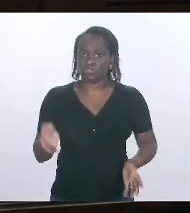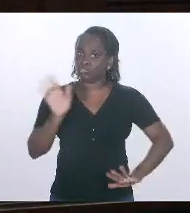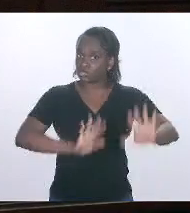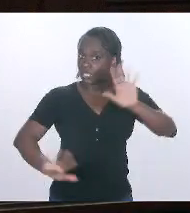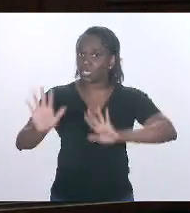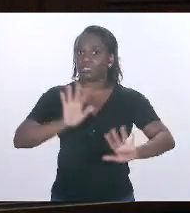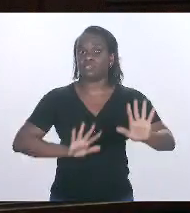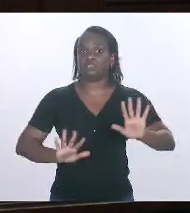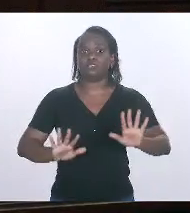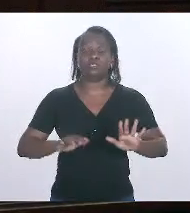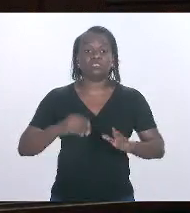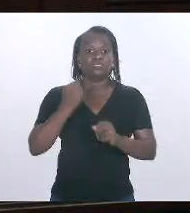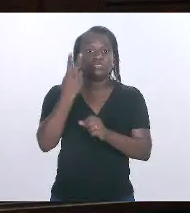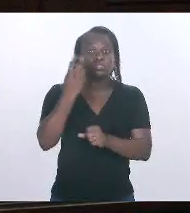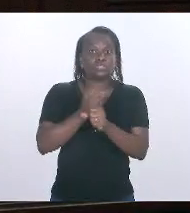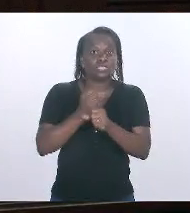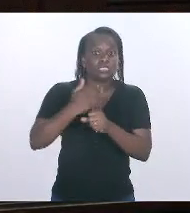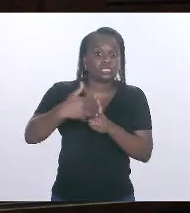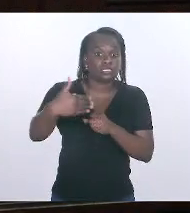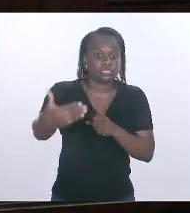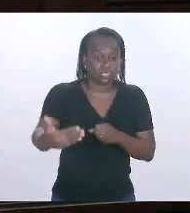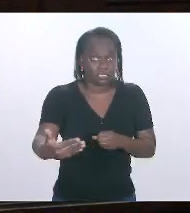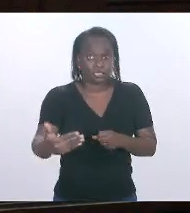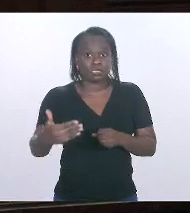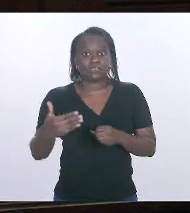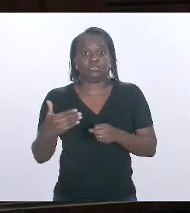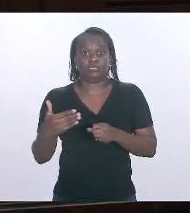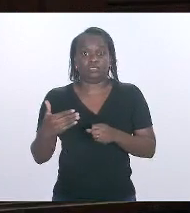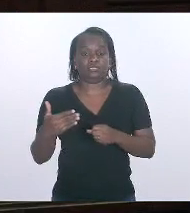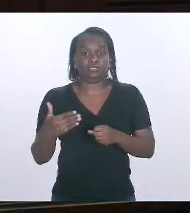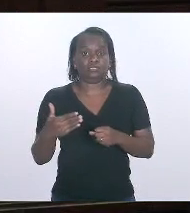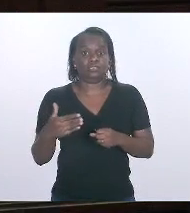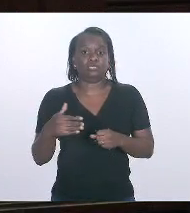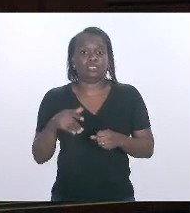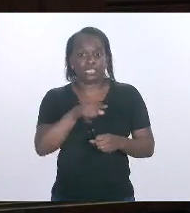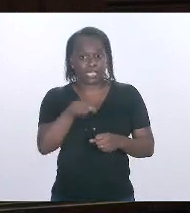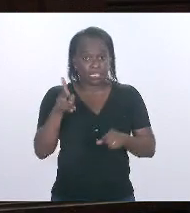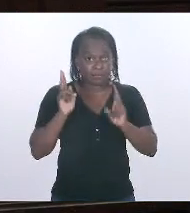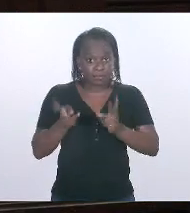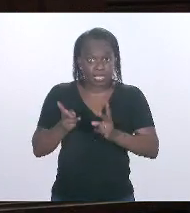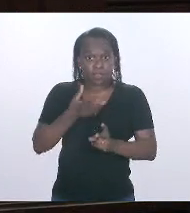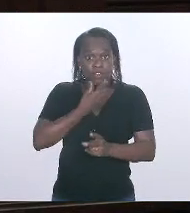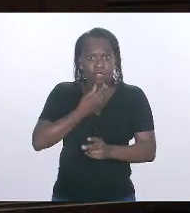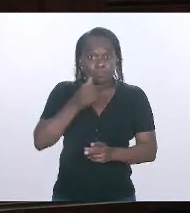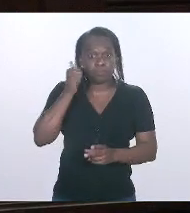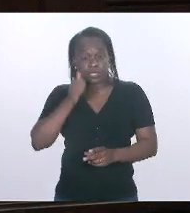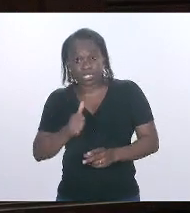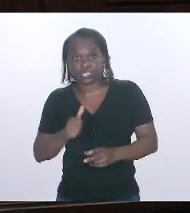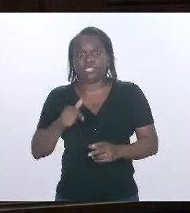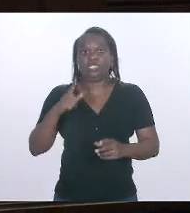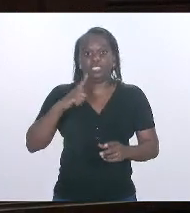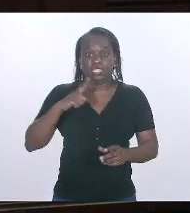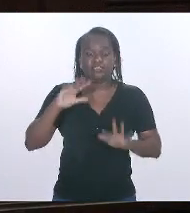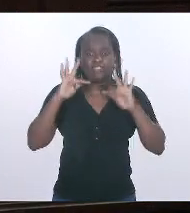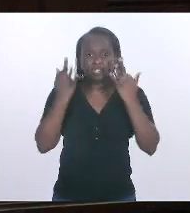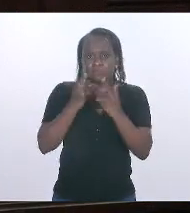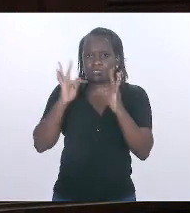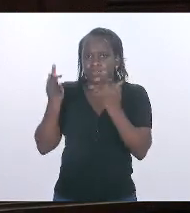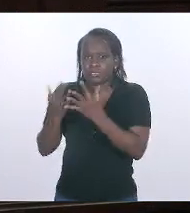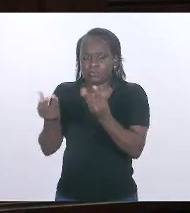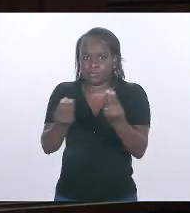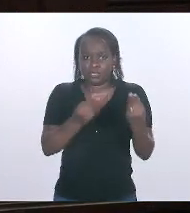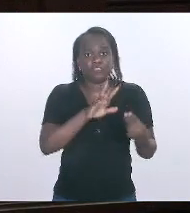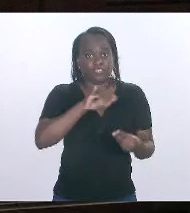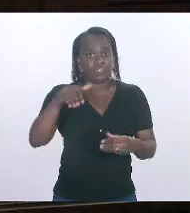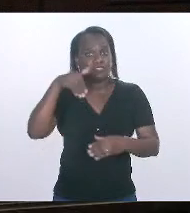Cuidado, daqui a 2 anos, senhor governador, são esses mesmos homens e mulheres que têm várias famílias que